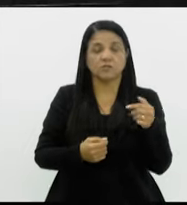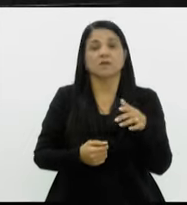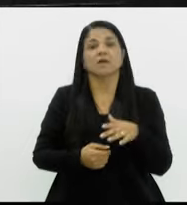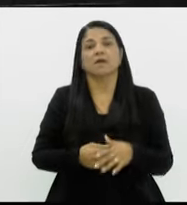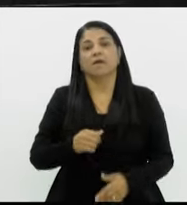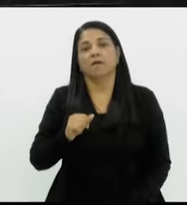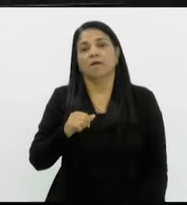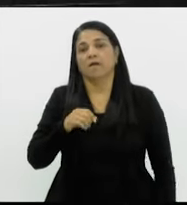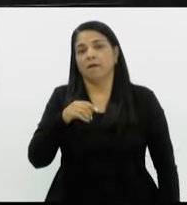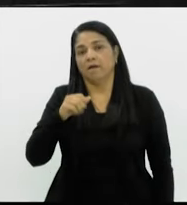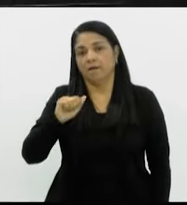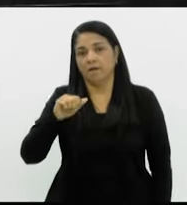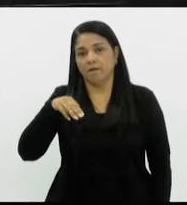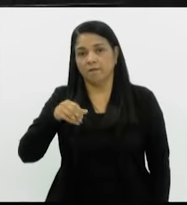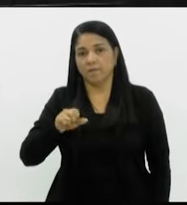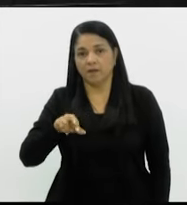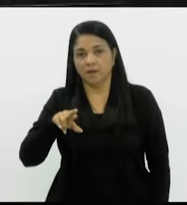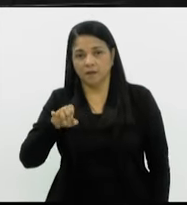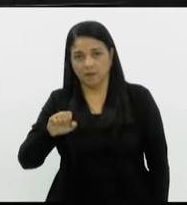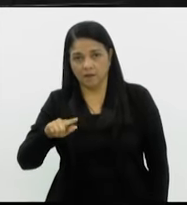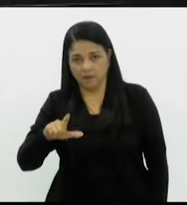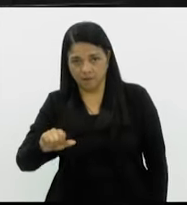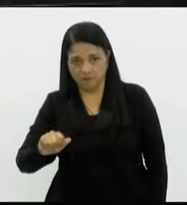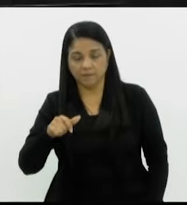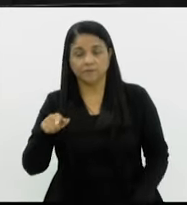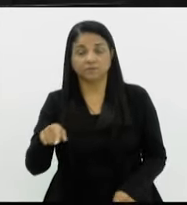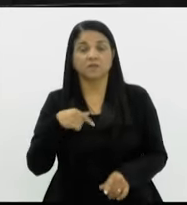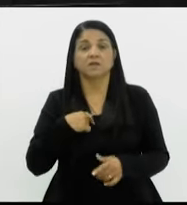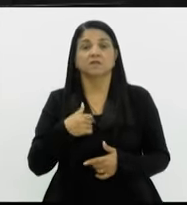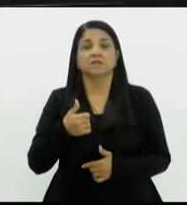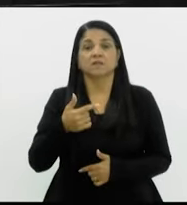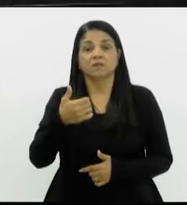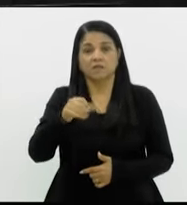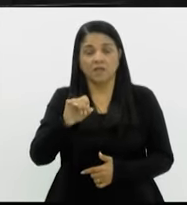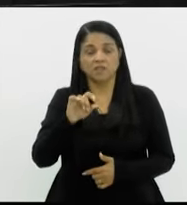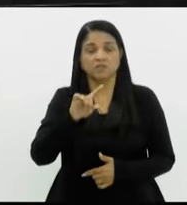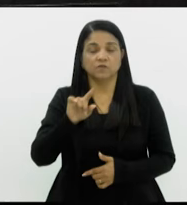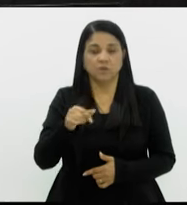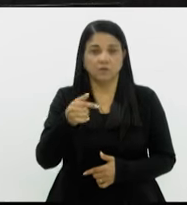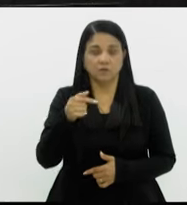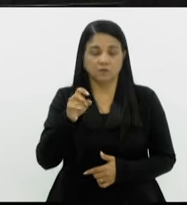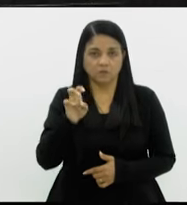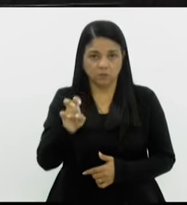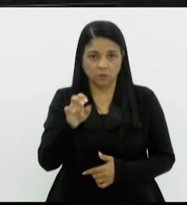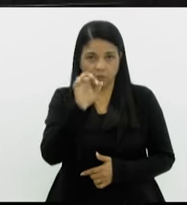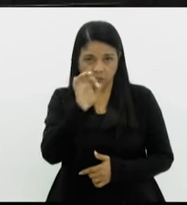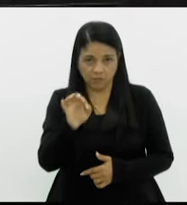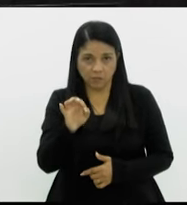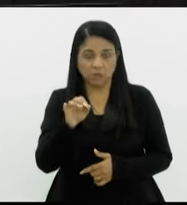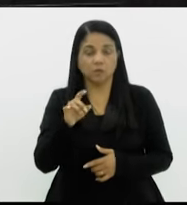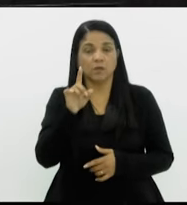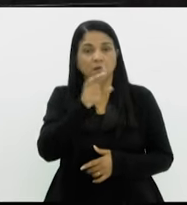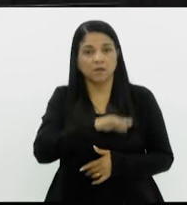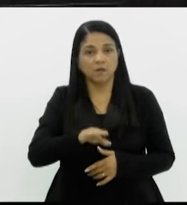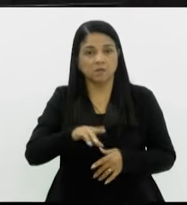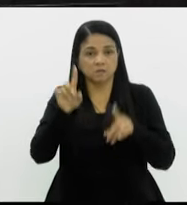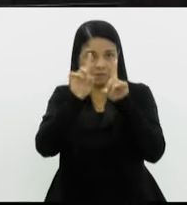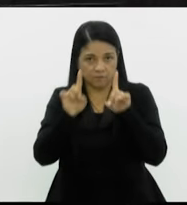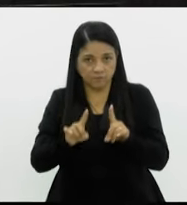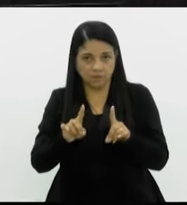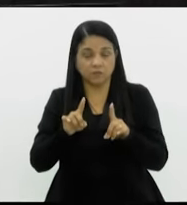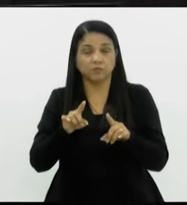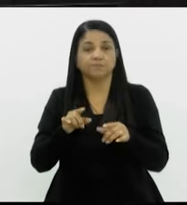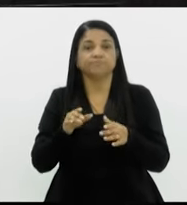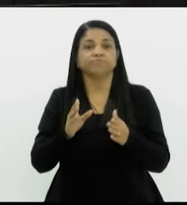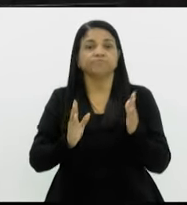Além disso, apenas 1,6% são crianças com deficiência. Quanto à faixa etária, são privilegiadas